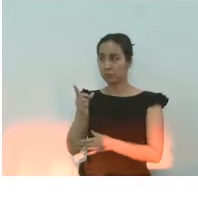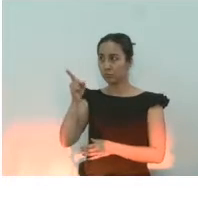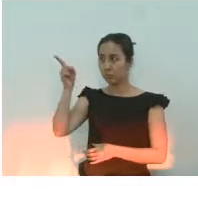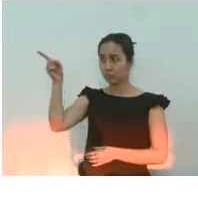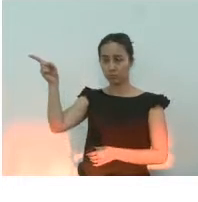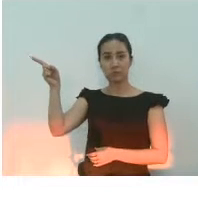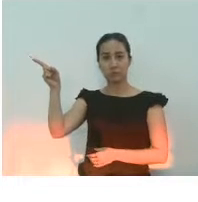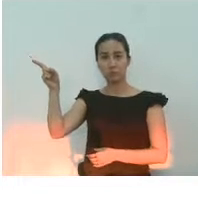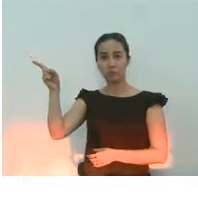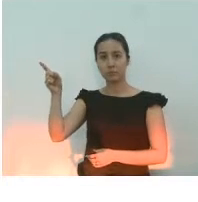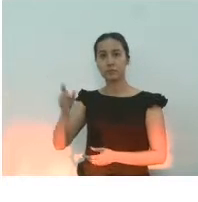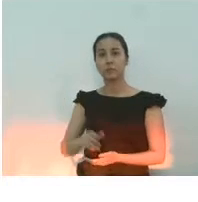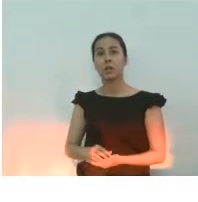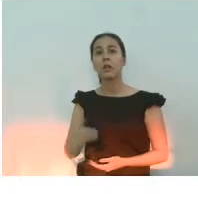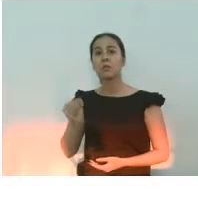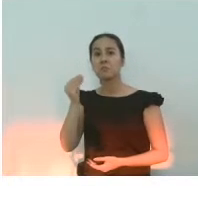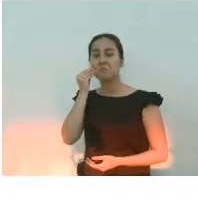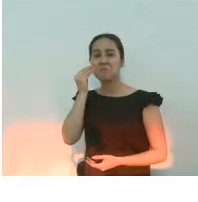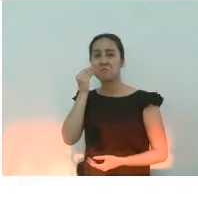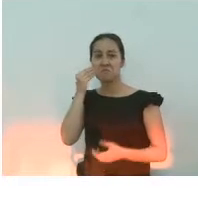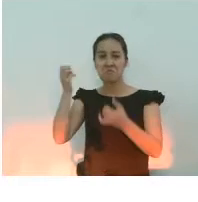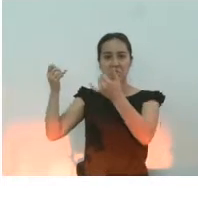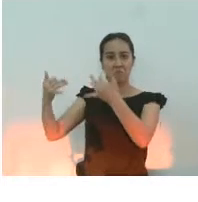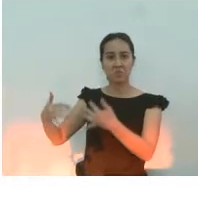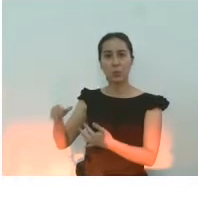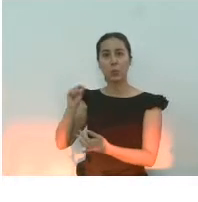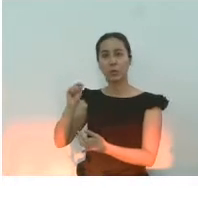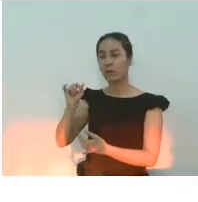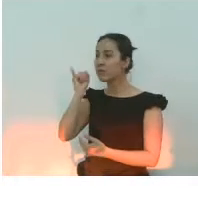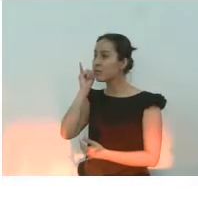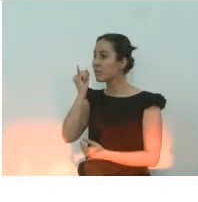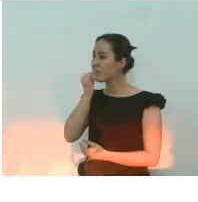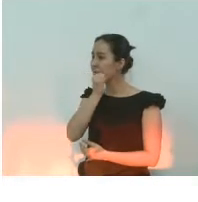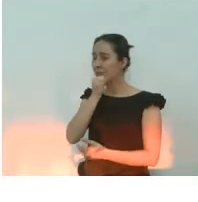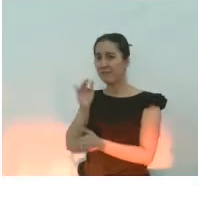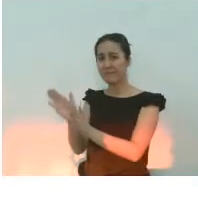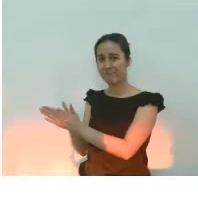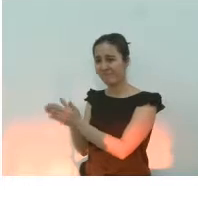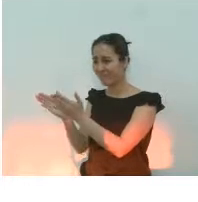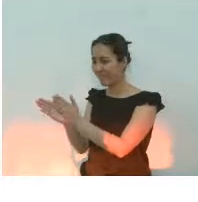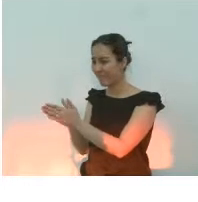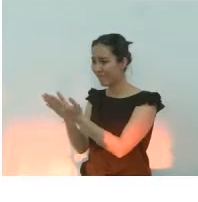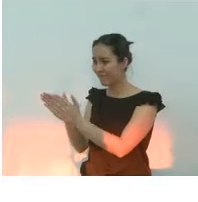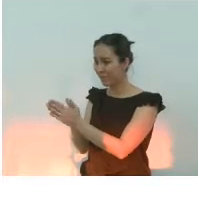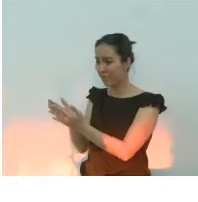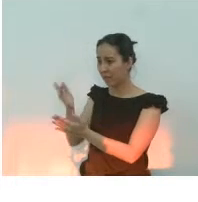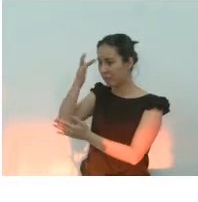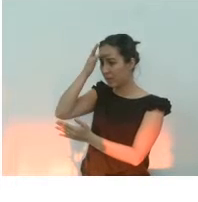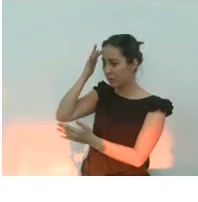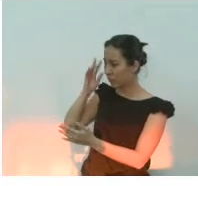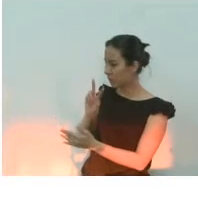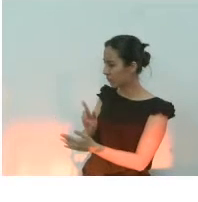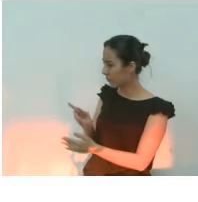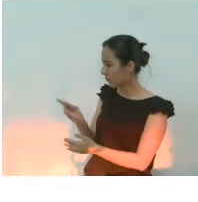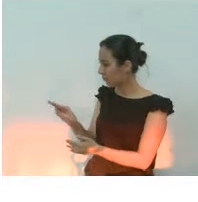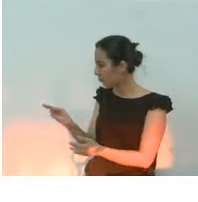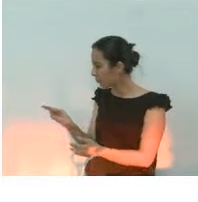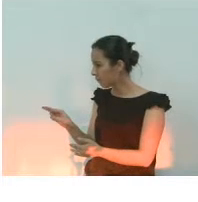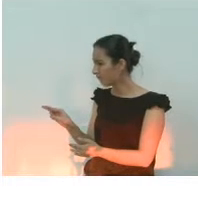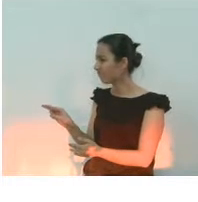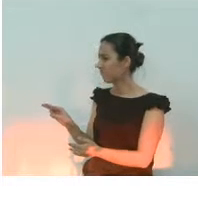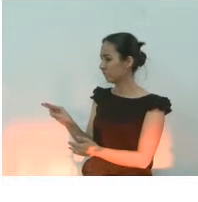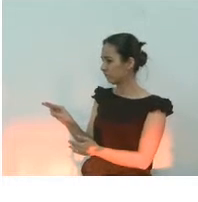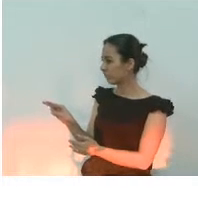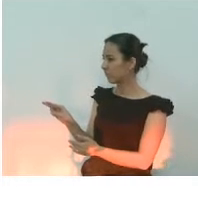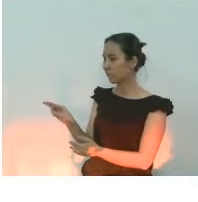mostra a abordagem dada à miséria na itália pelos olhos de alguém que se compadece da situação e